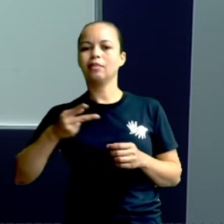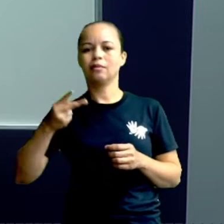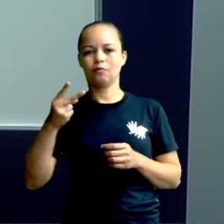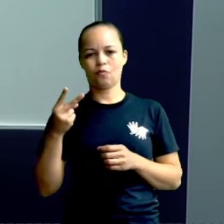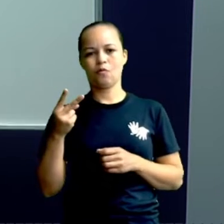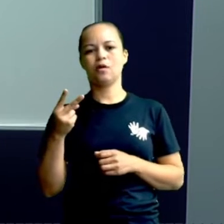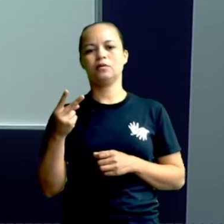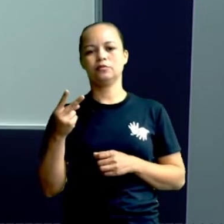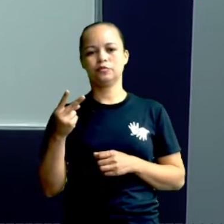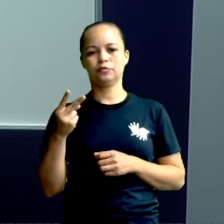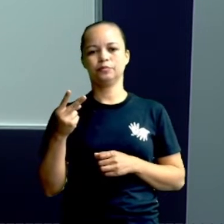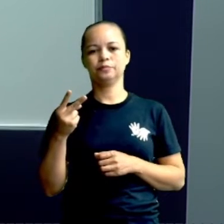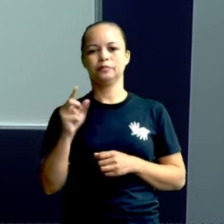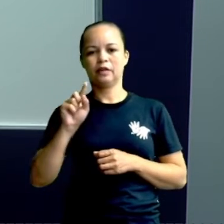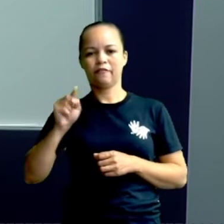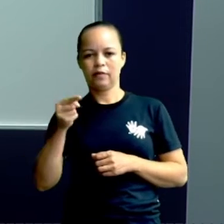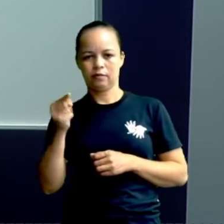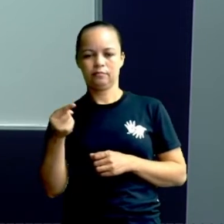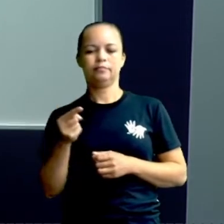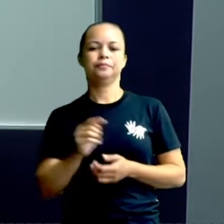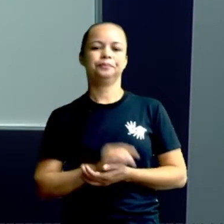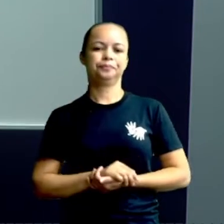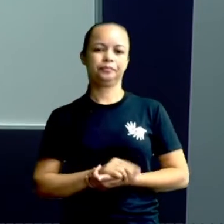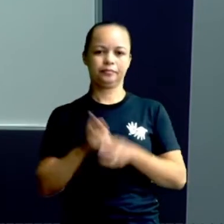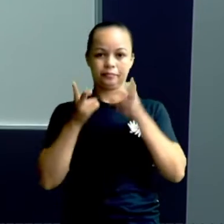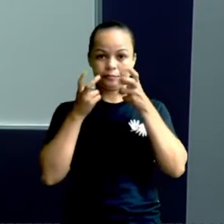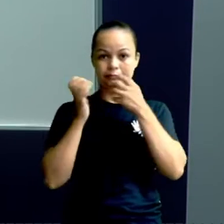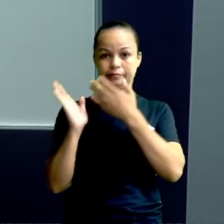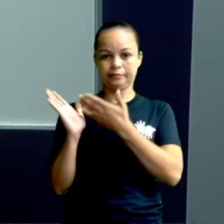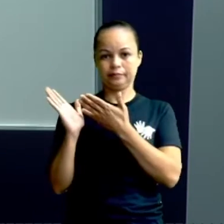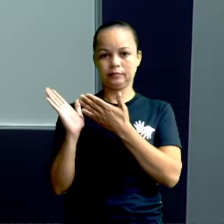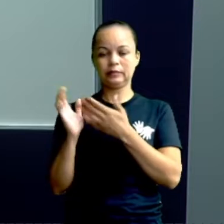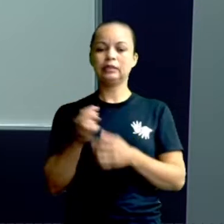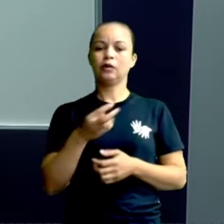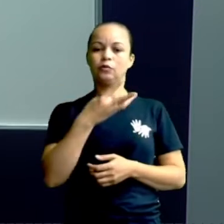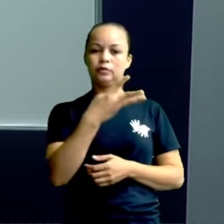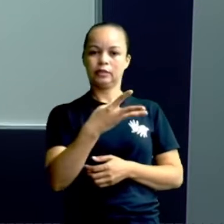ó. 1, 2. Olha aqui.